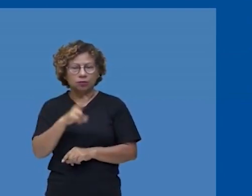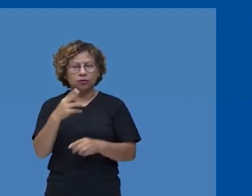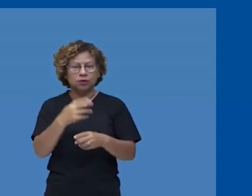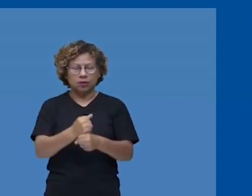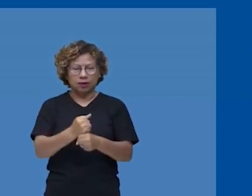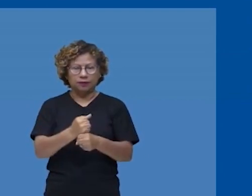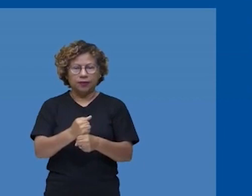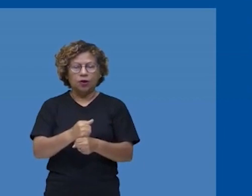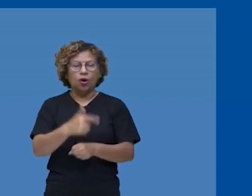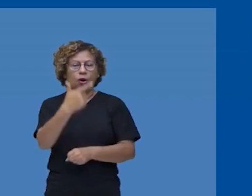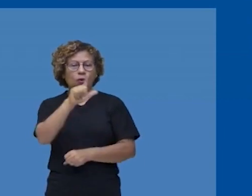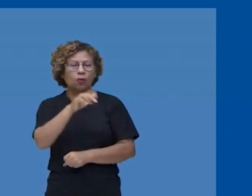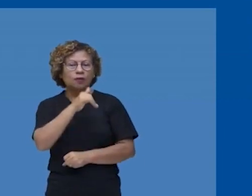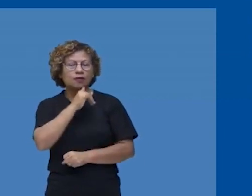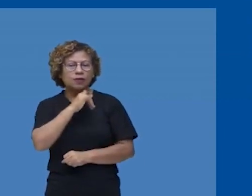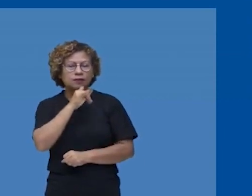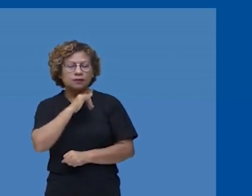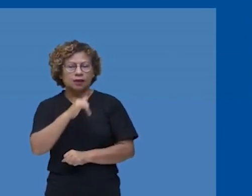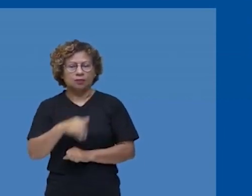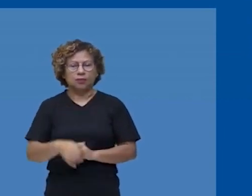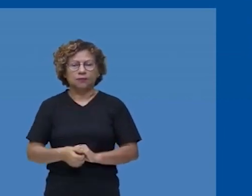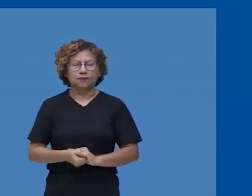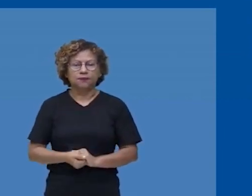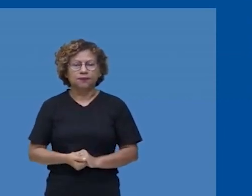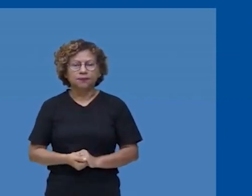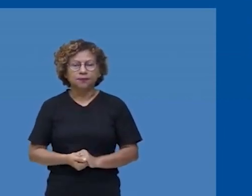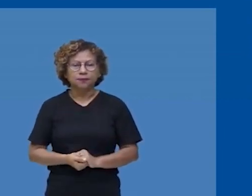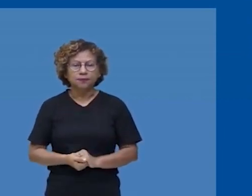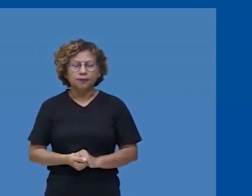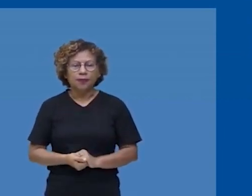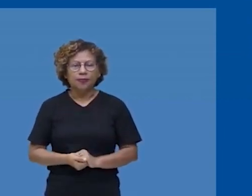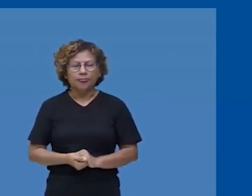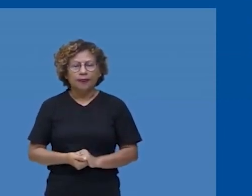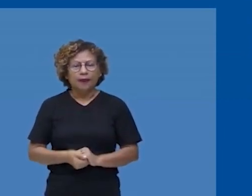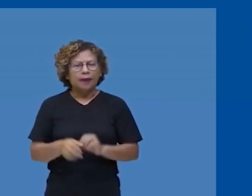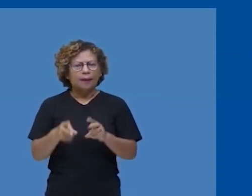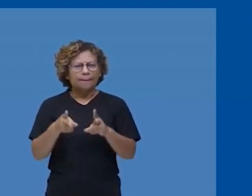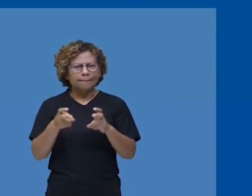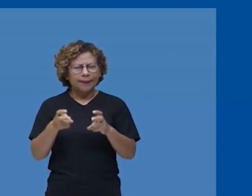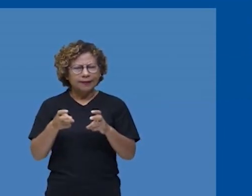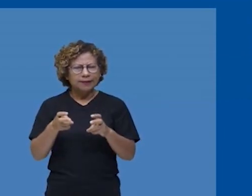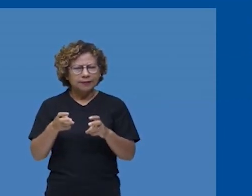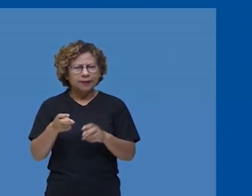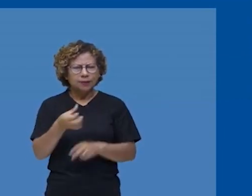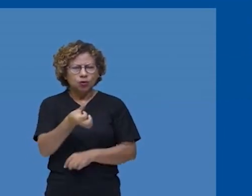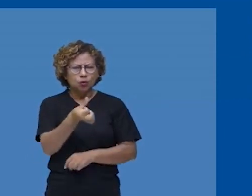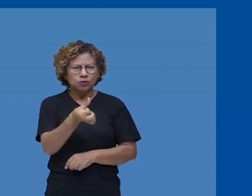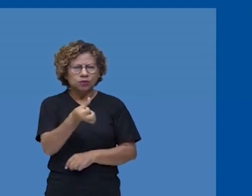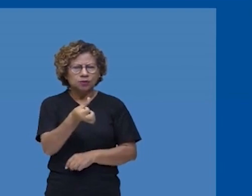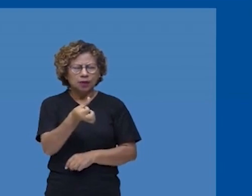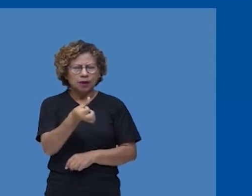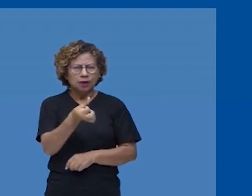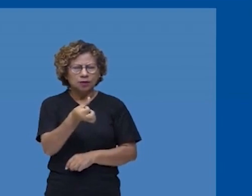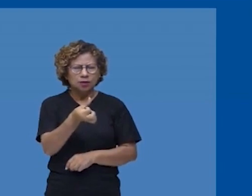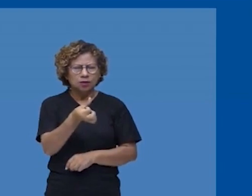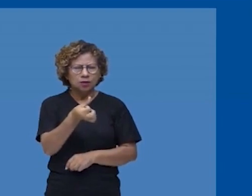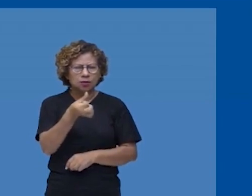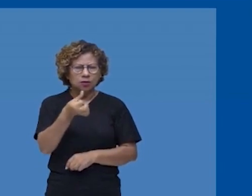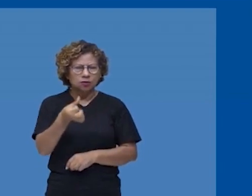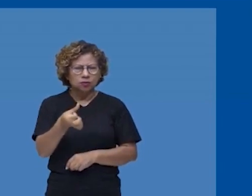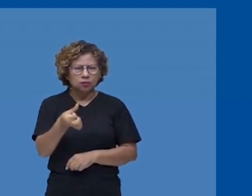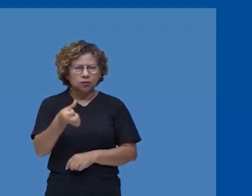outro exemplo? Olha só, nós temos aqui que o 6 foi repetido quantas vezes? Então, nós temos aqui